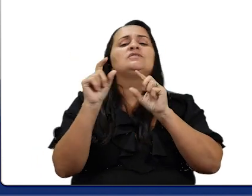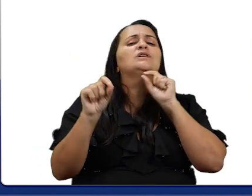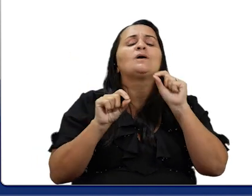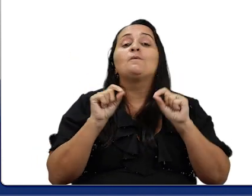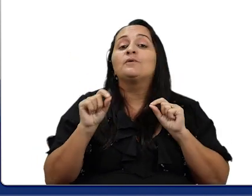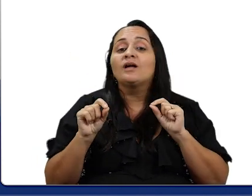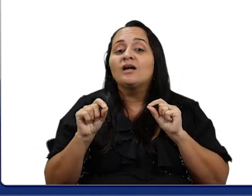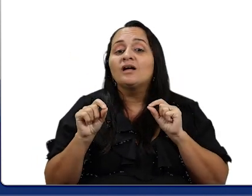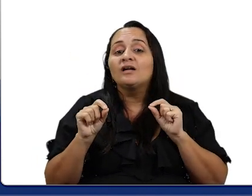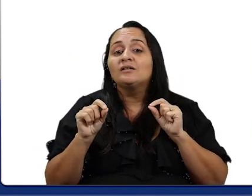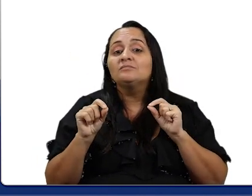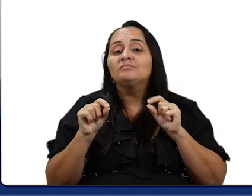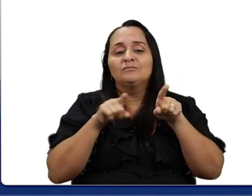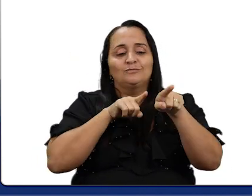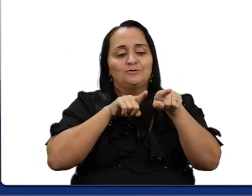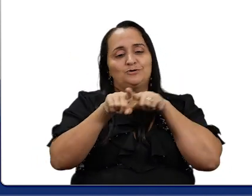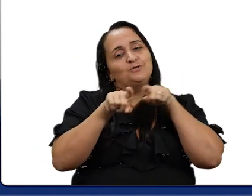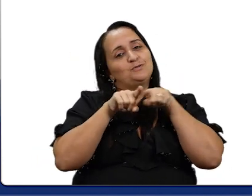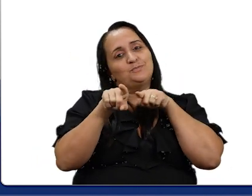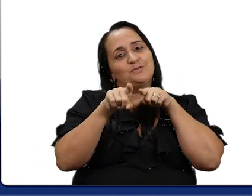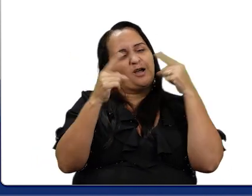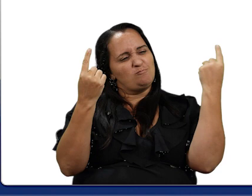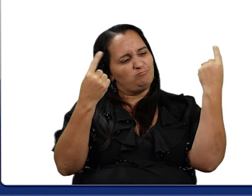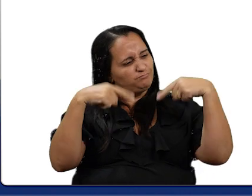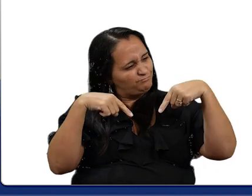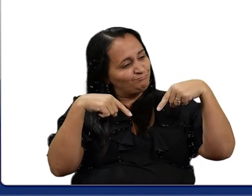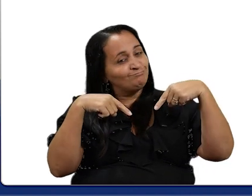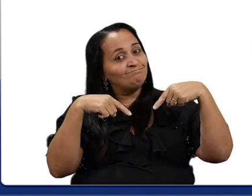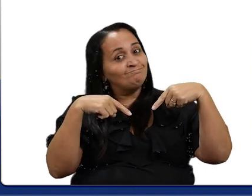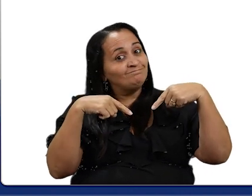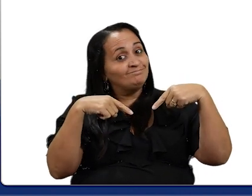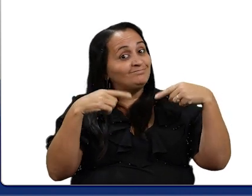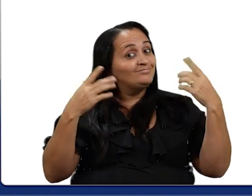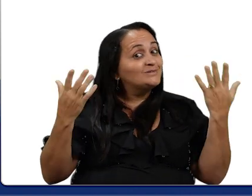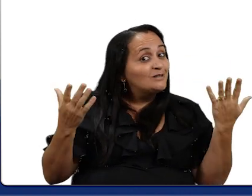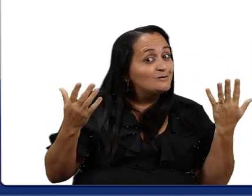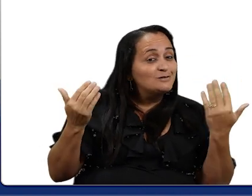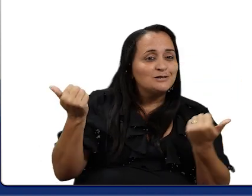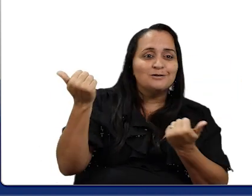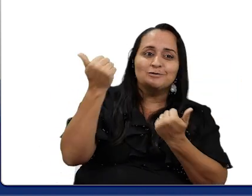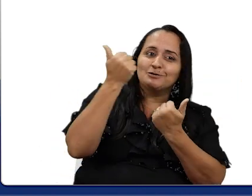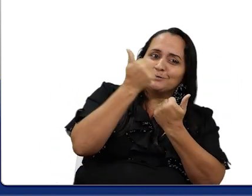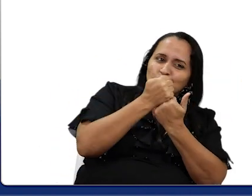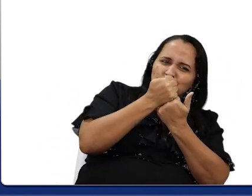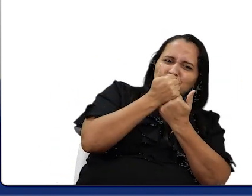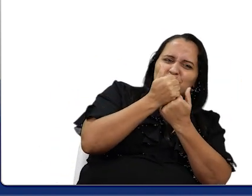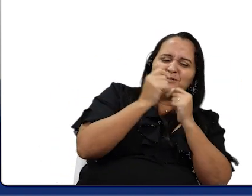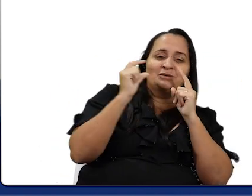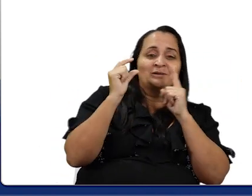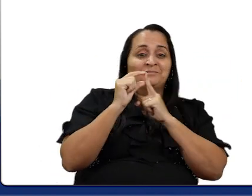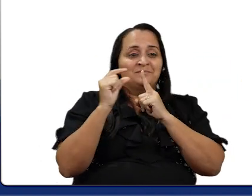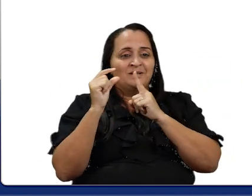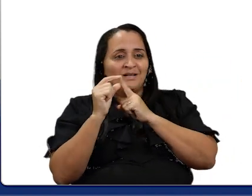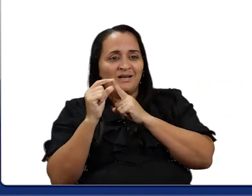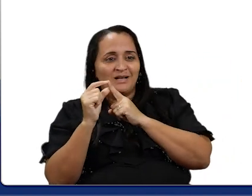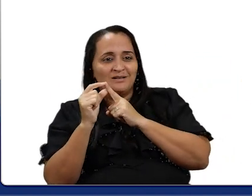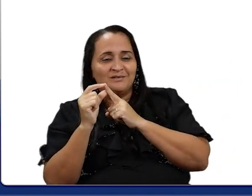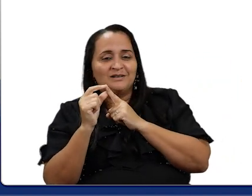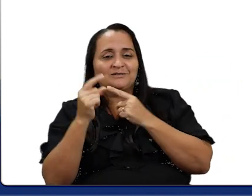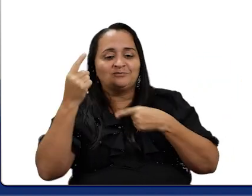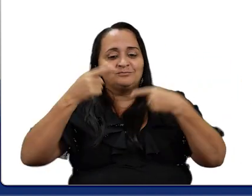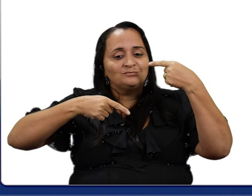Pleitear significa disputar. Então, quando eu substituo aqui, no lugar de pleitear, pela